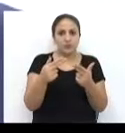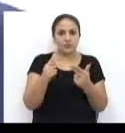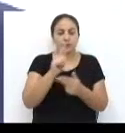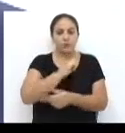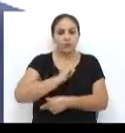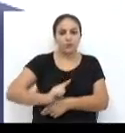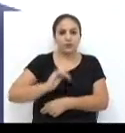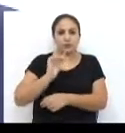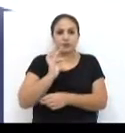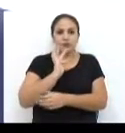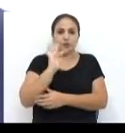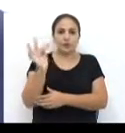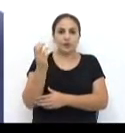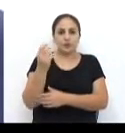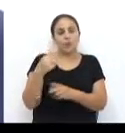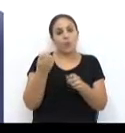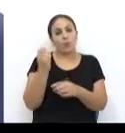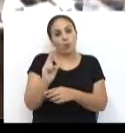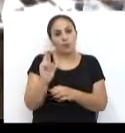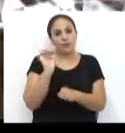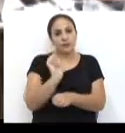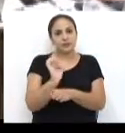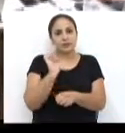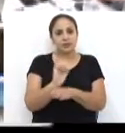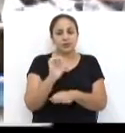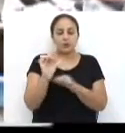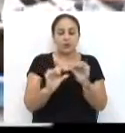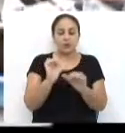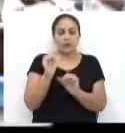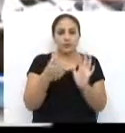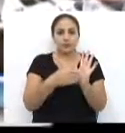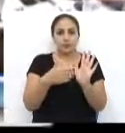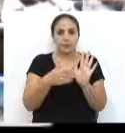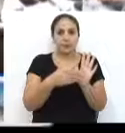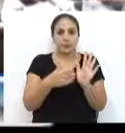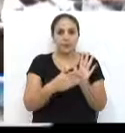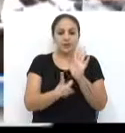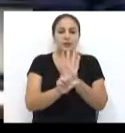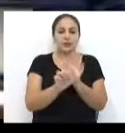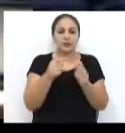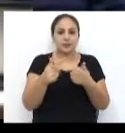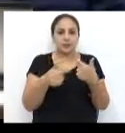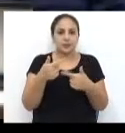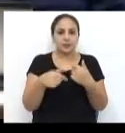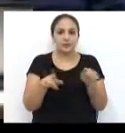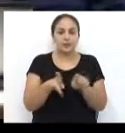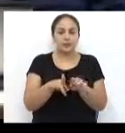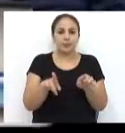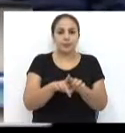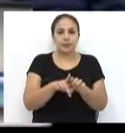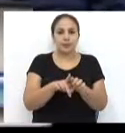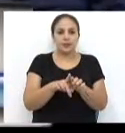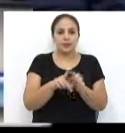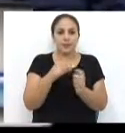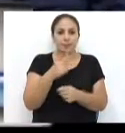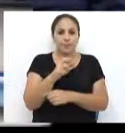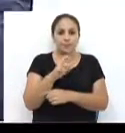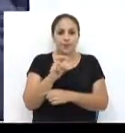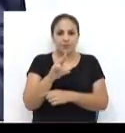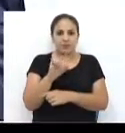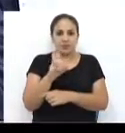dos governos federal e estadual. Segundo ele, as mudanças propostas para as leis trabalhistas e na Previdência